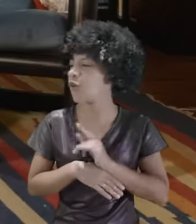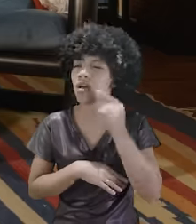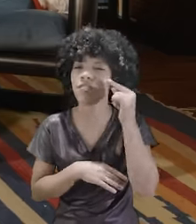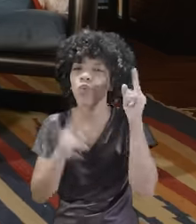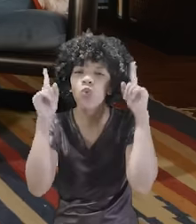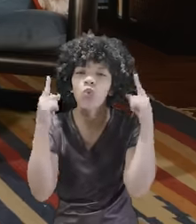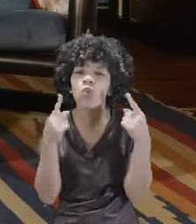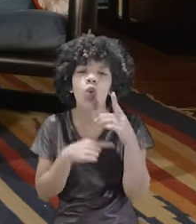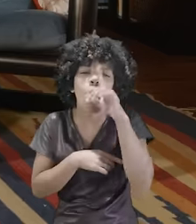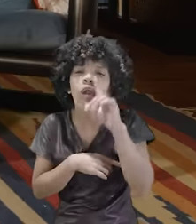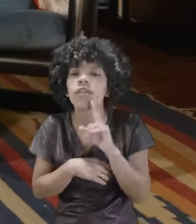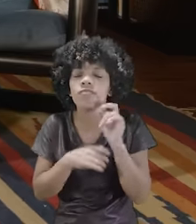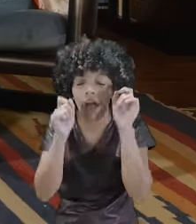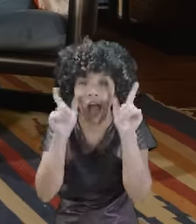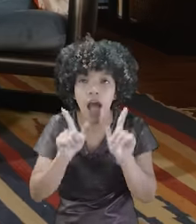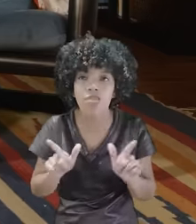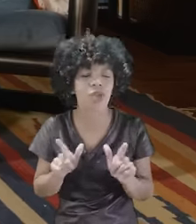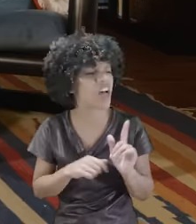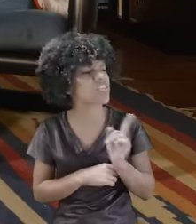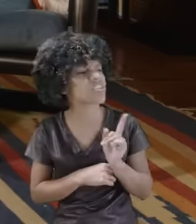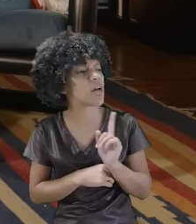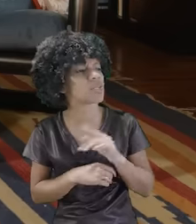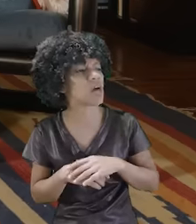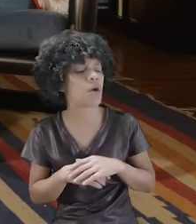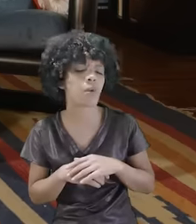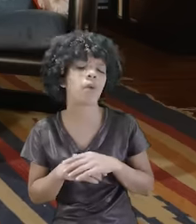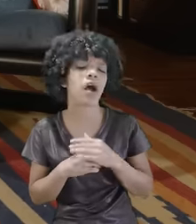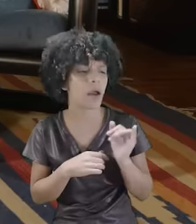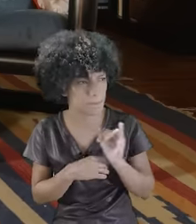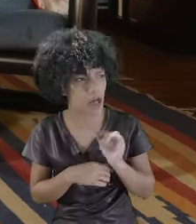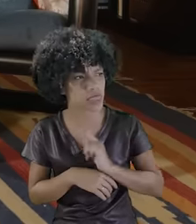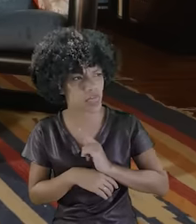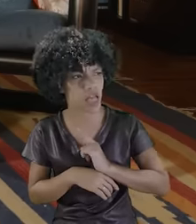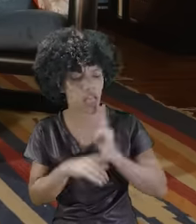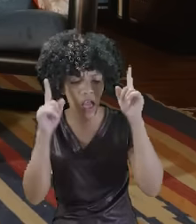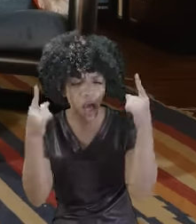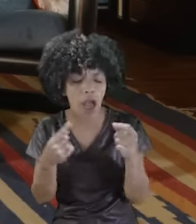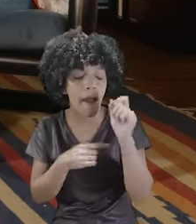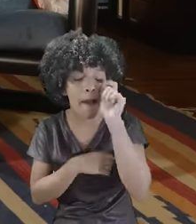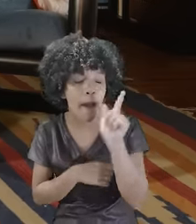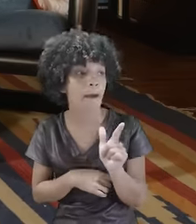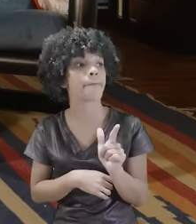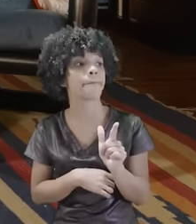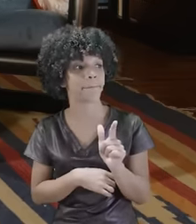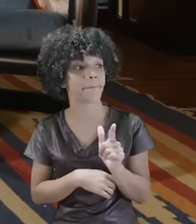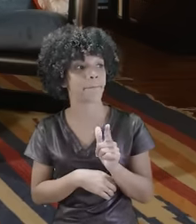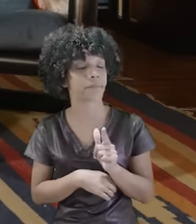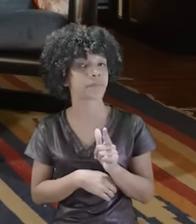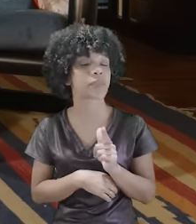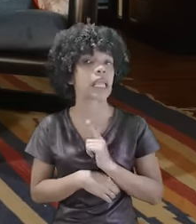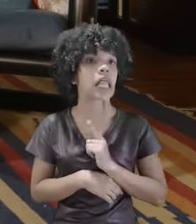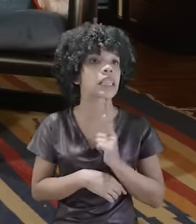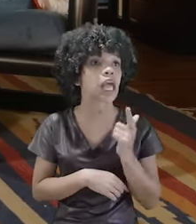loirinho de olho azul não meu irmão tem olho azul e loiro ele é ele ele tem outra é